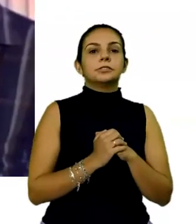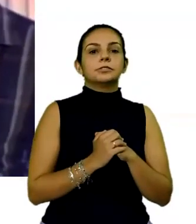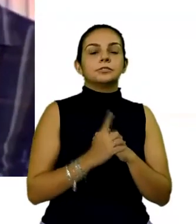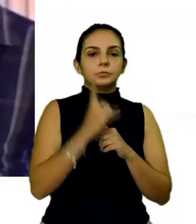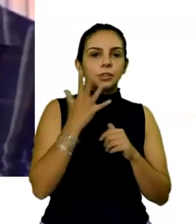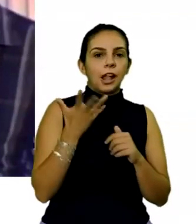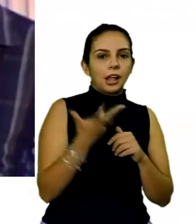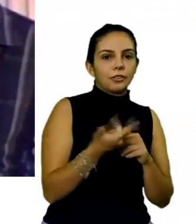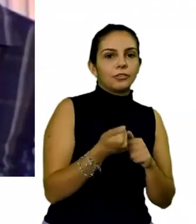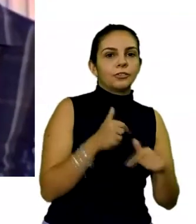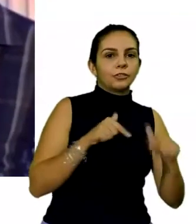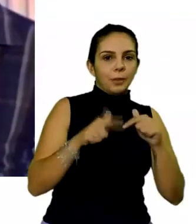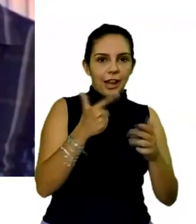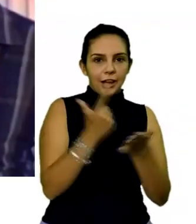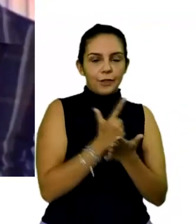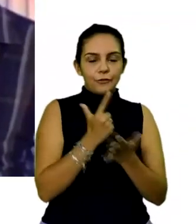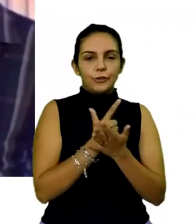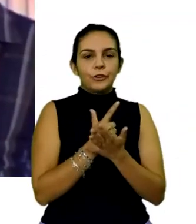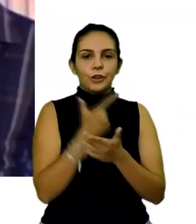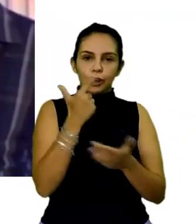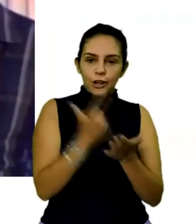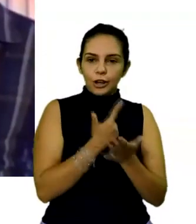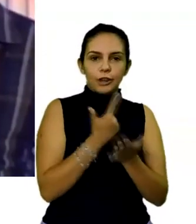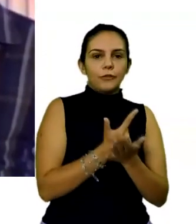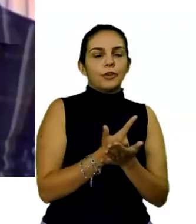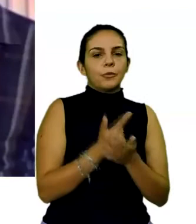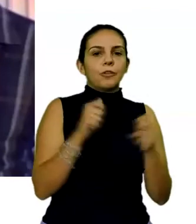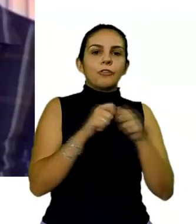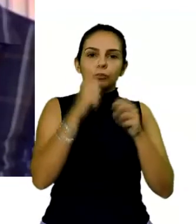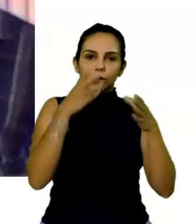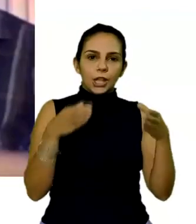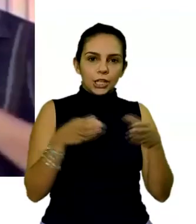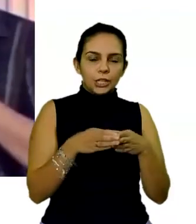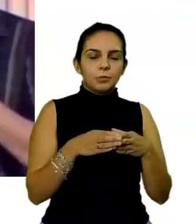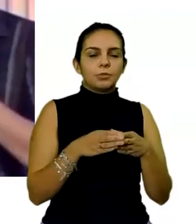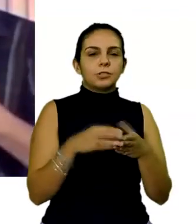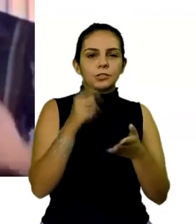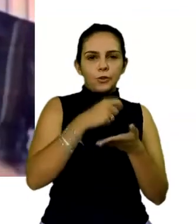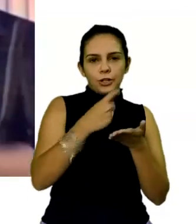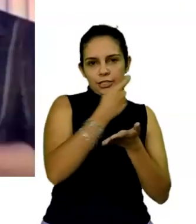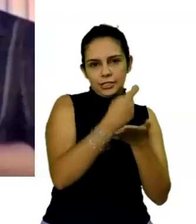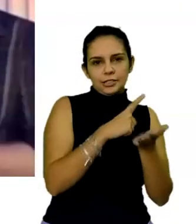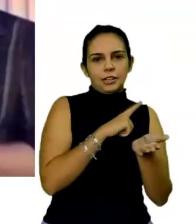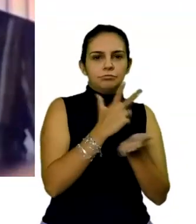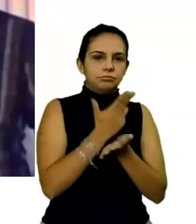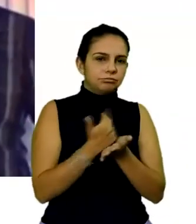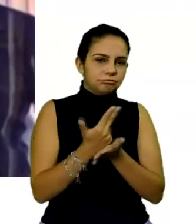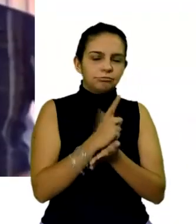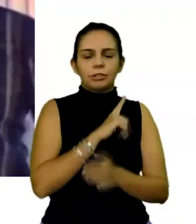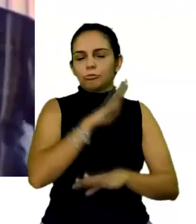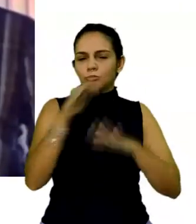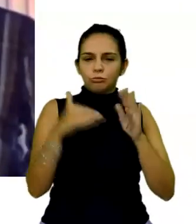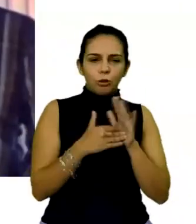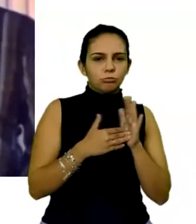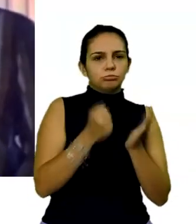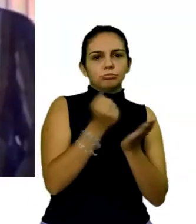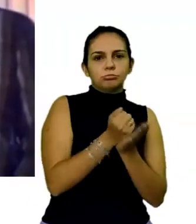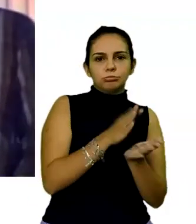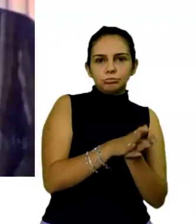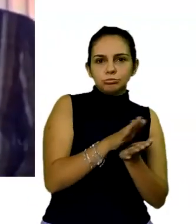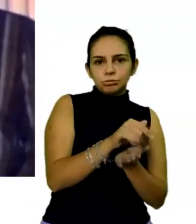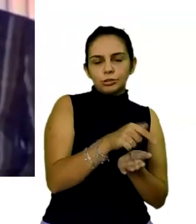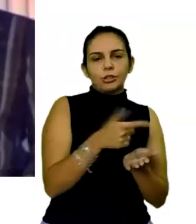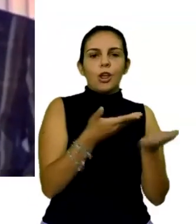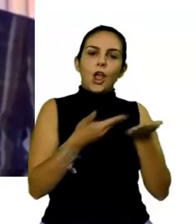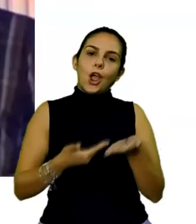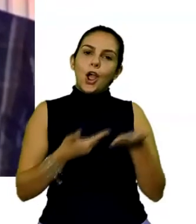foi maravilhoso trabalhar nesse livro. É um livro feito por equipe, né? Eu escrevi o texto, mas tem ilustração, tem o seu trabalho de editor. E